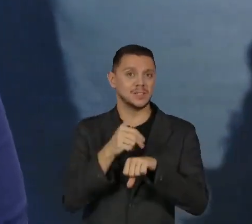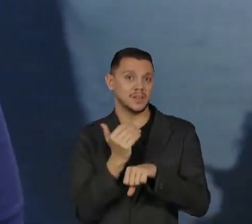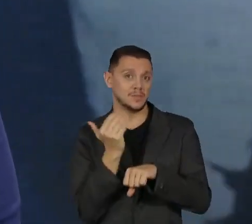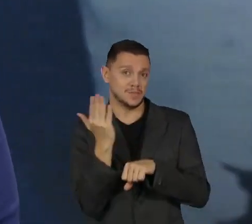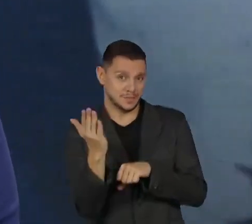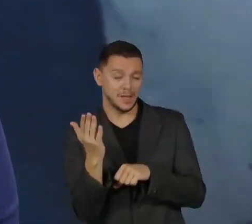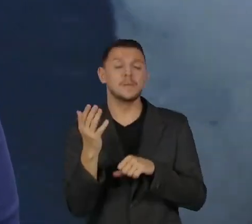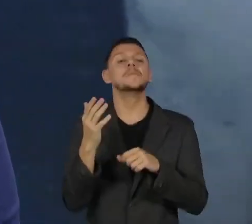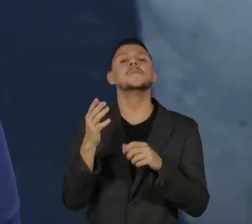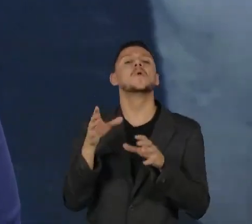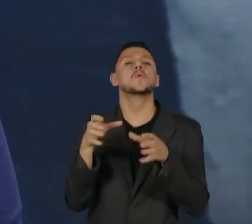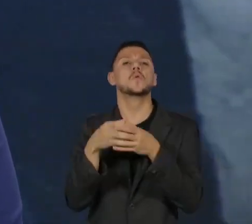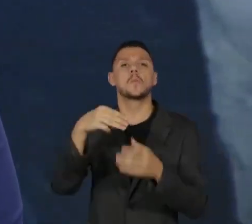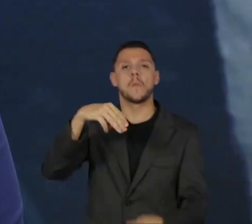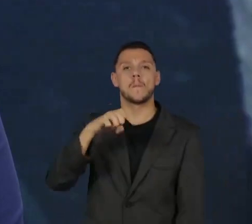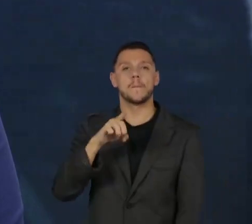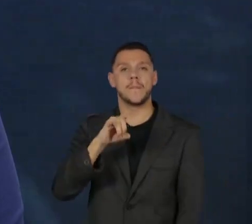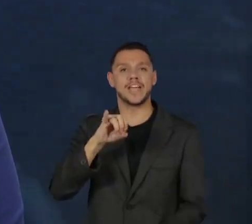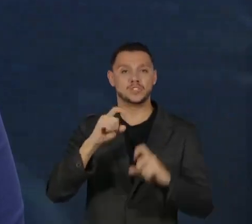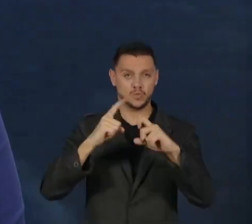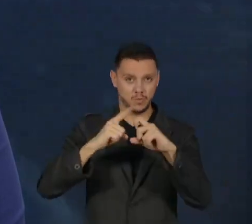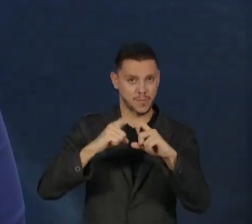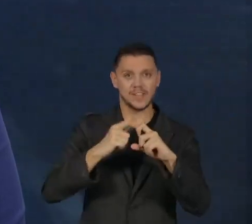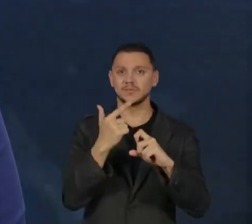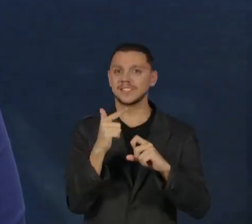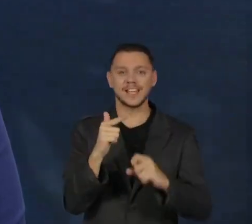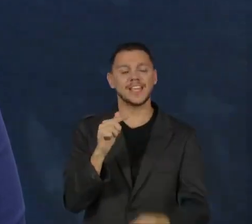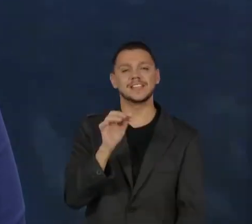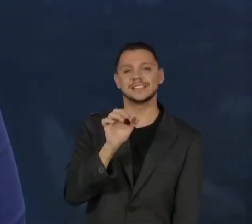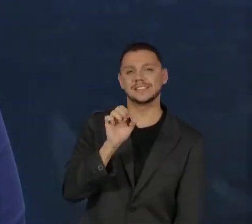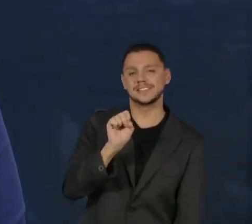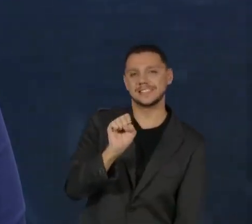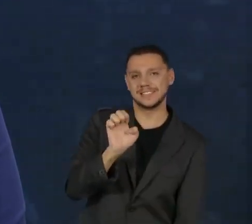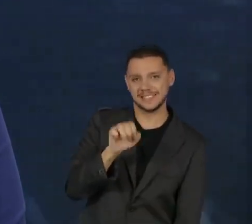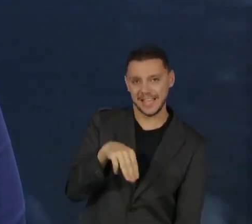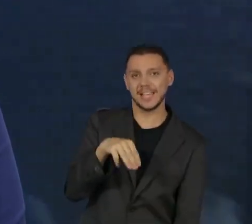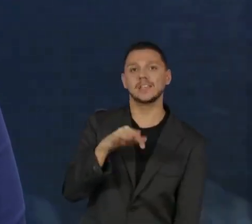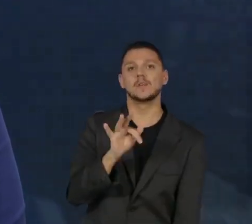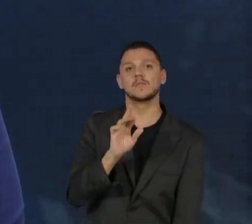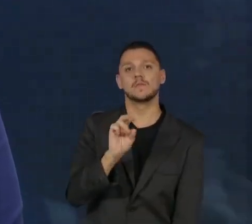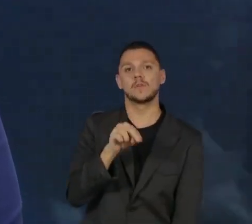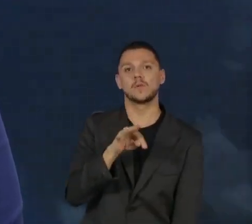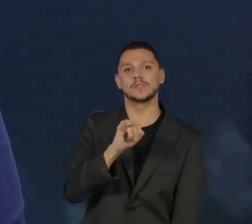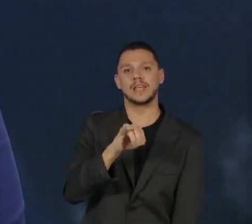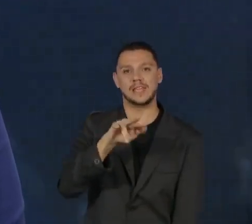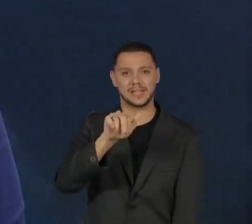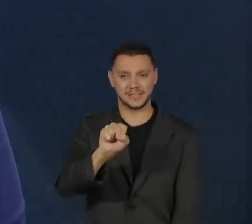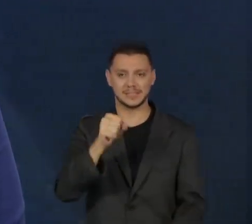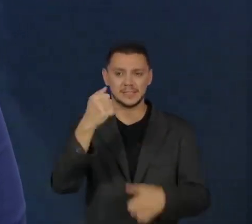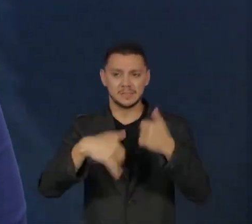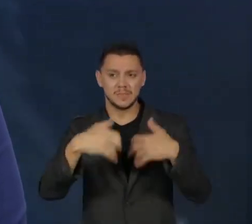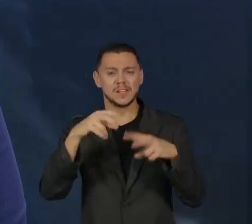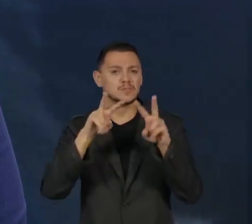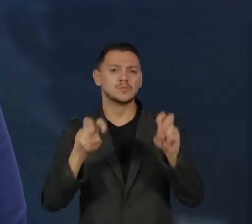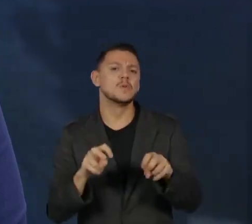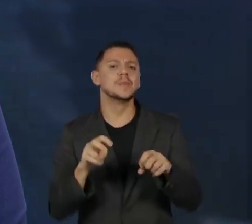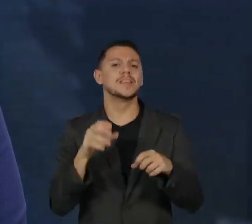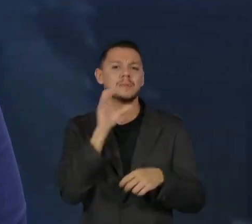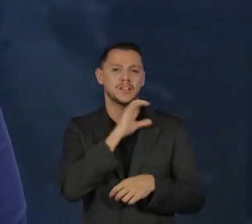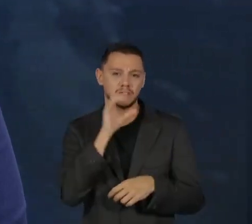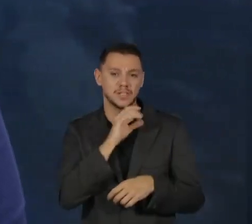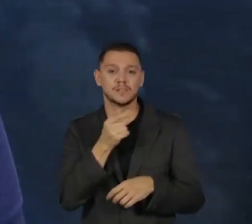Sem Fronteiras, que oferece ajuda médica a populações em situações de emergência. Christos Christou